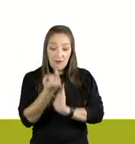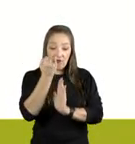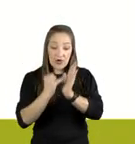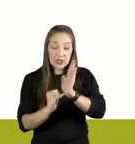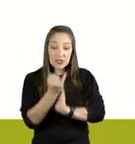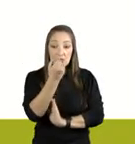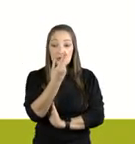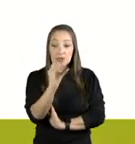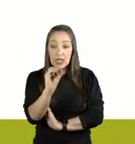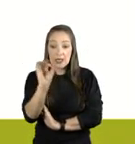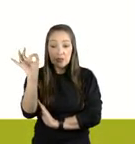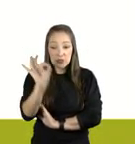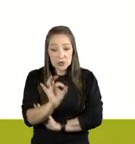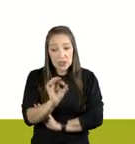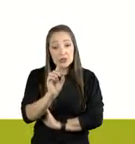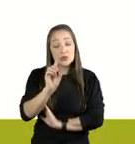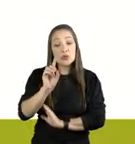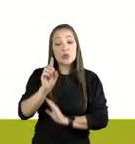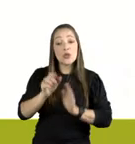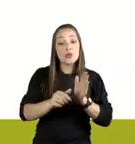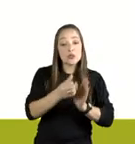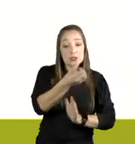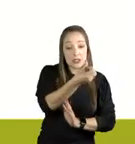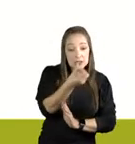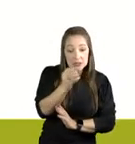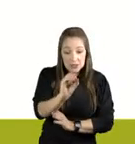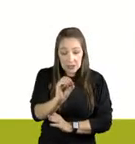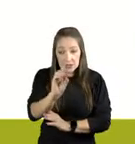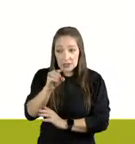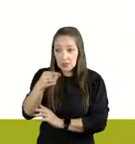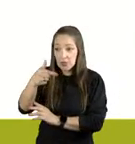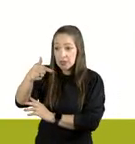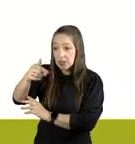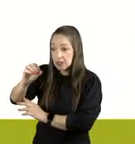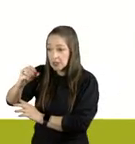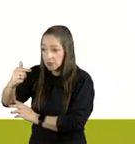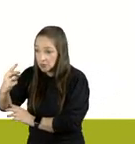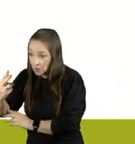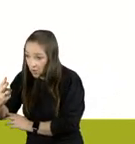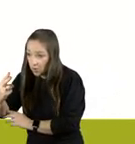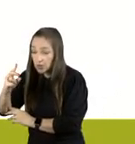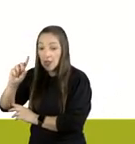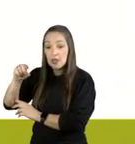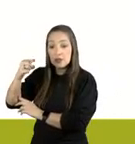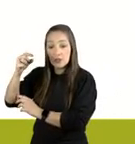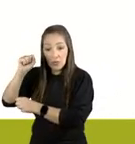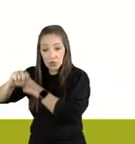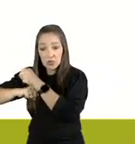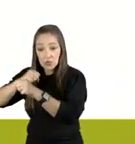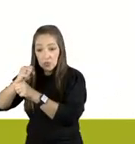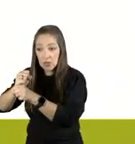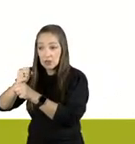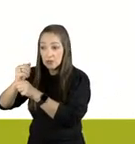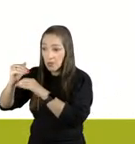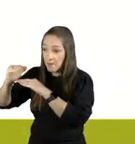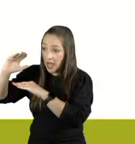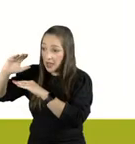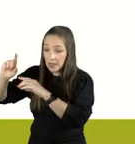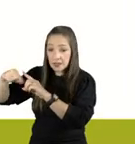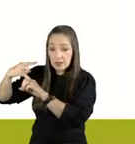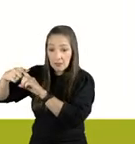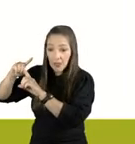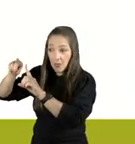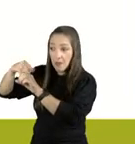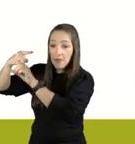E depois, 702, e assim por diante. Tá? Então, você vai manter o poder de compra lá no final. O que é o poder de